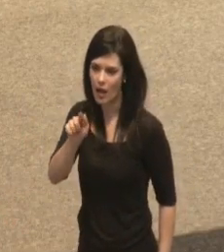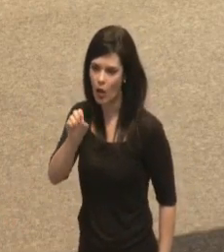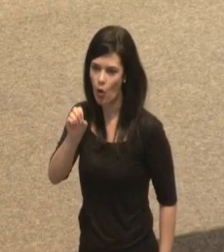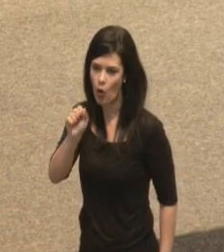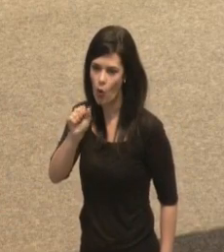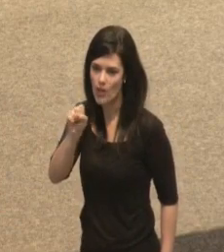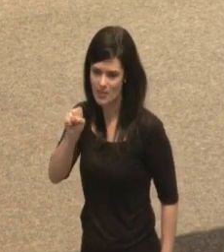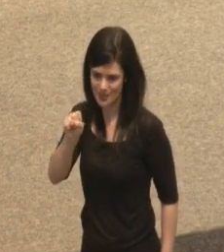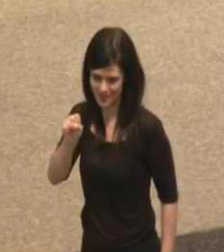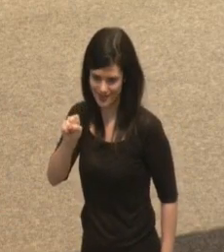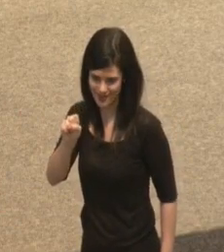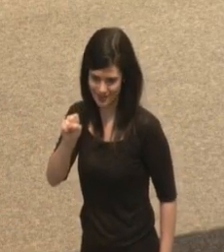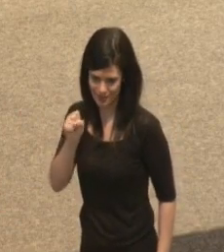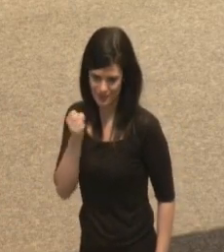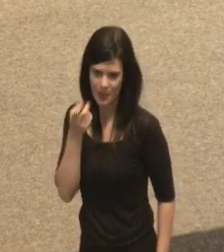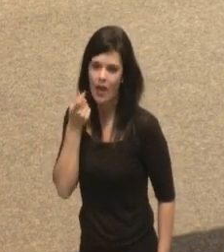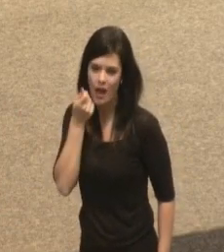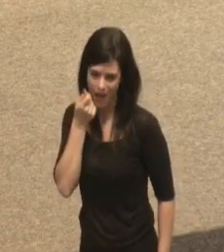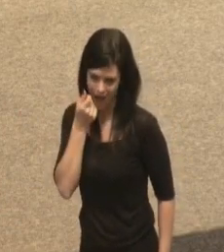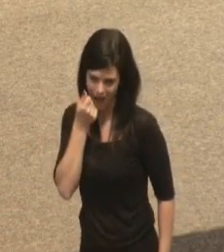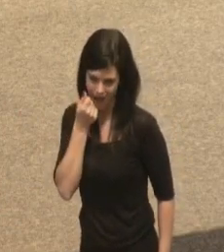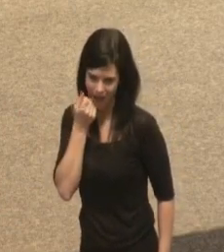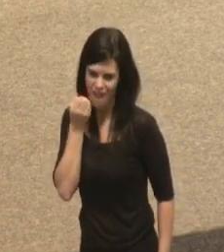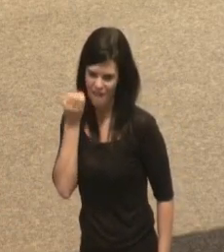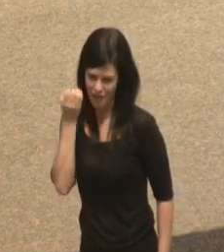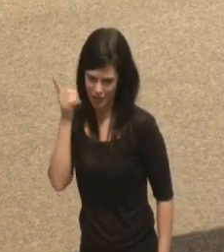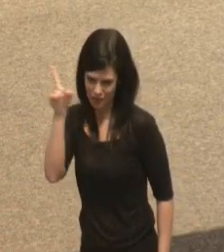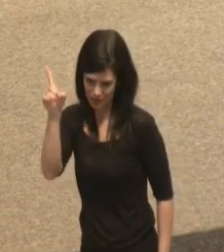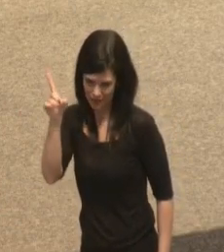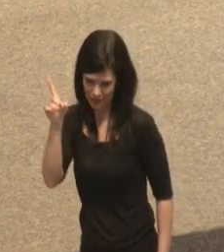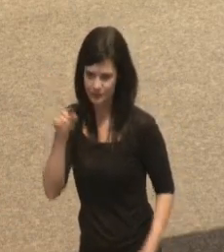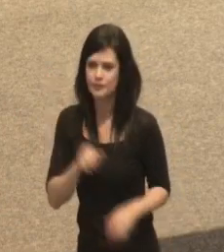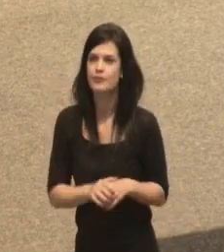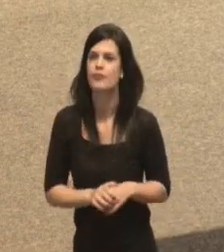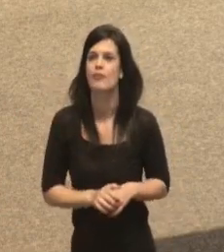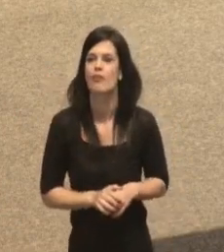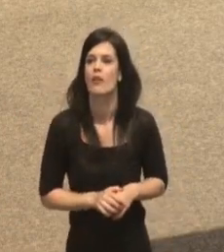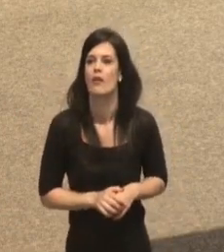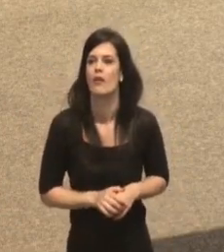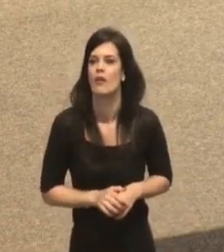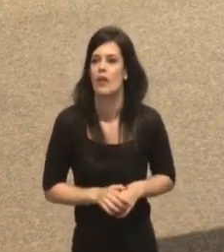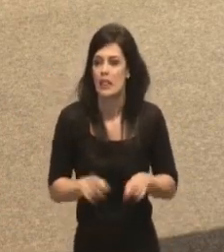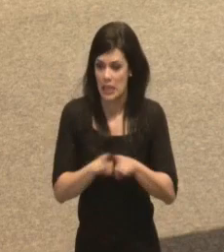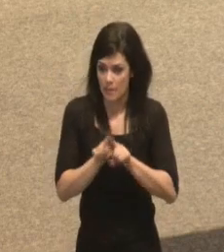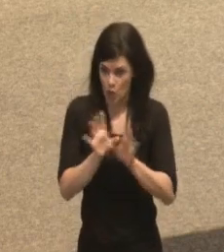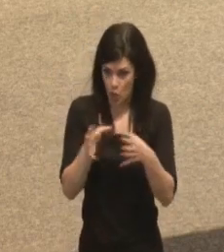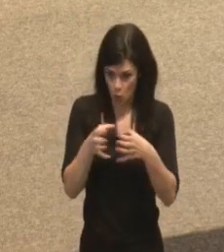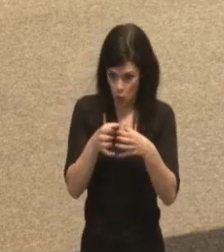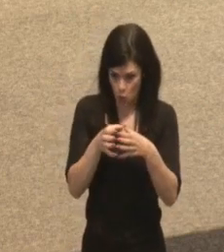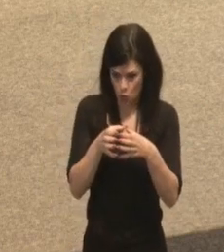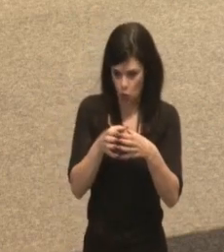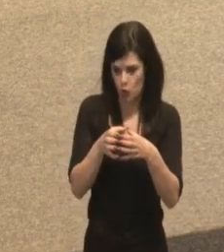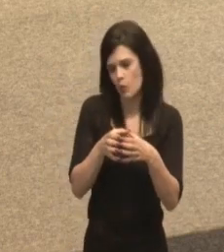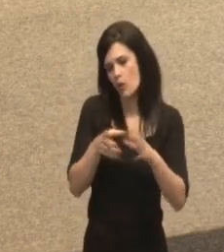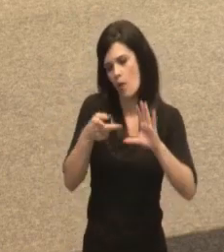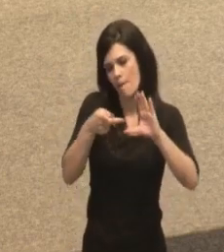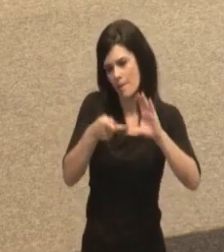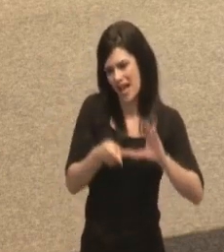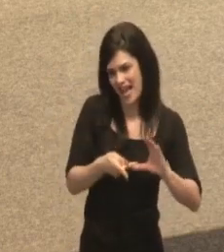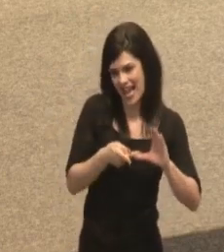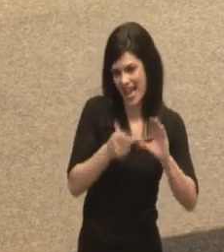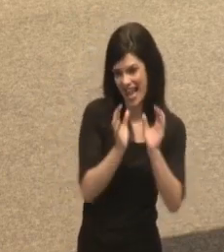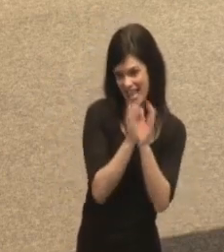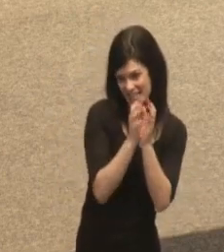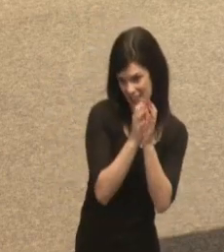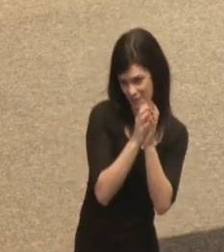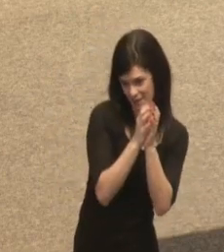sábado de manhã nós marcamos com o grupo da Cristolândia de Recife, que foi a Maceió, para cantar. O coral da Cristolândia de Recife foi